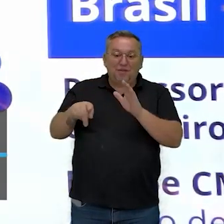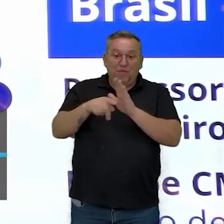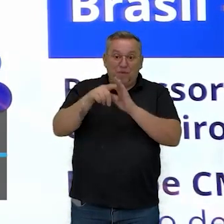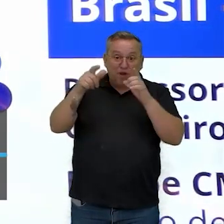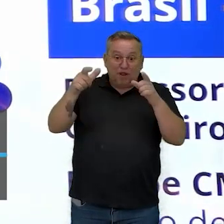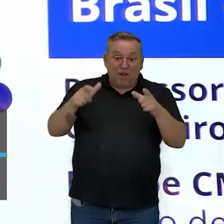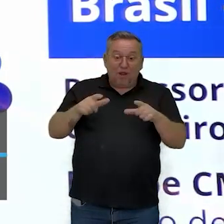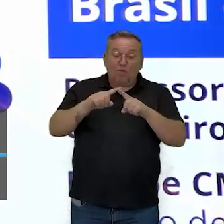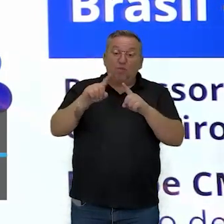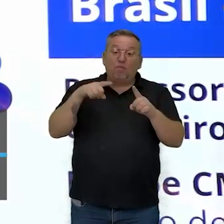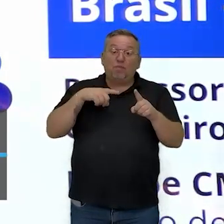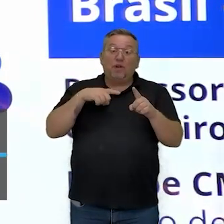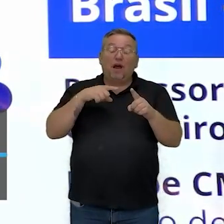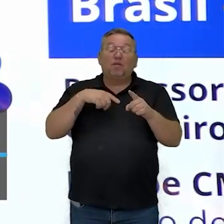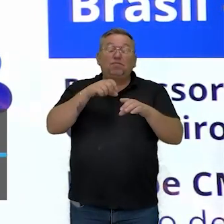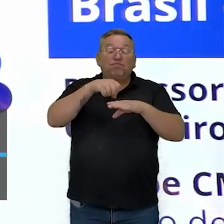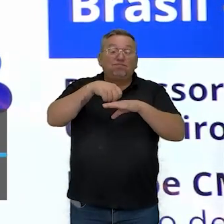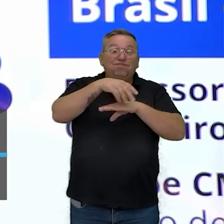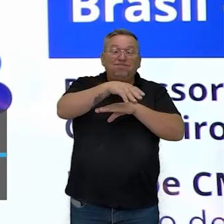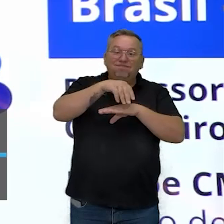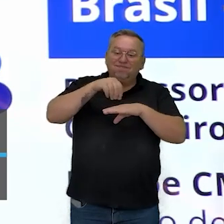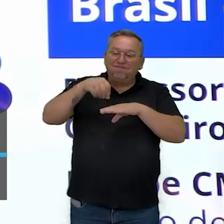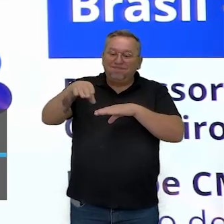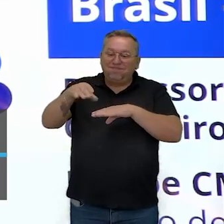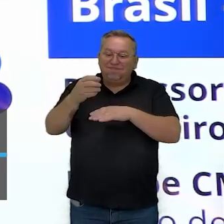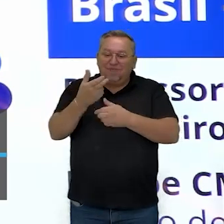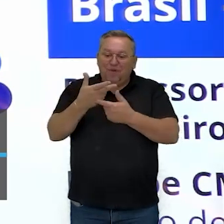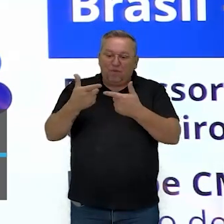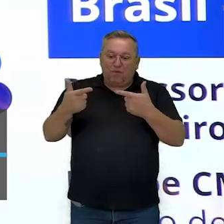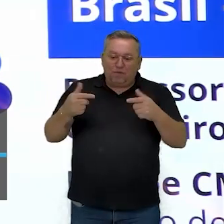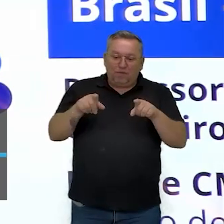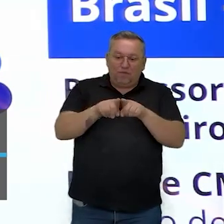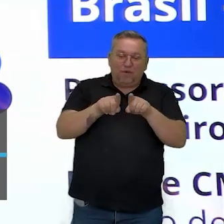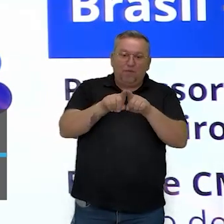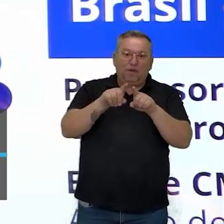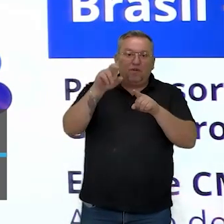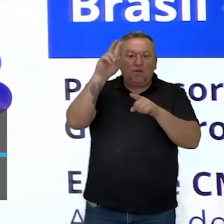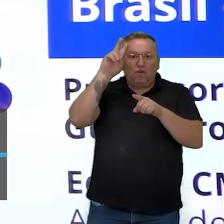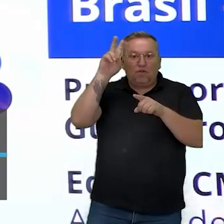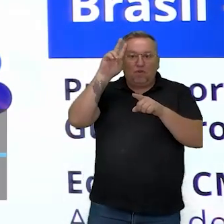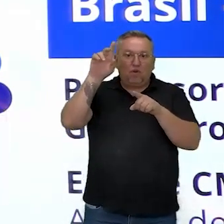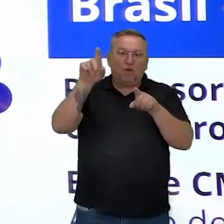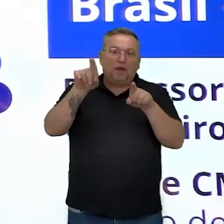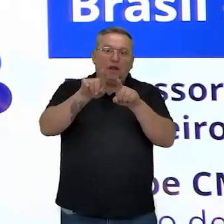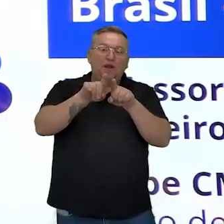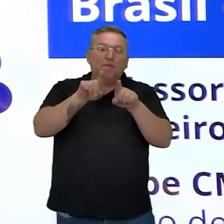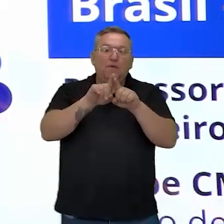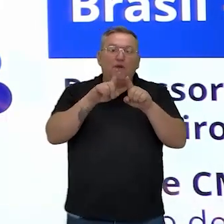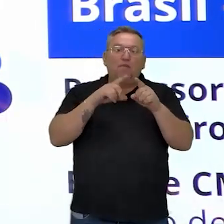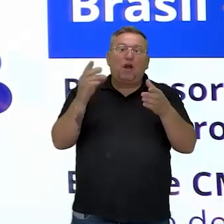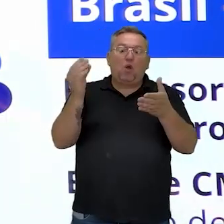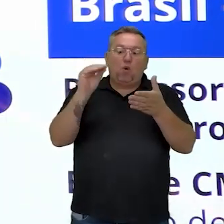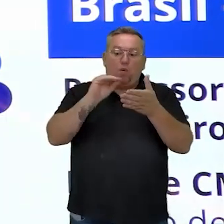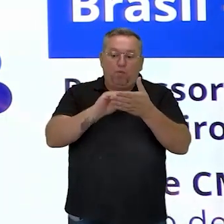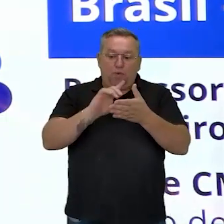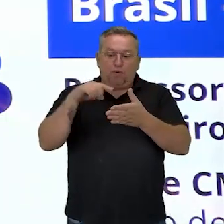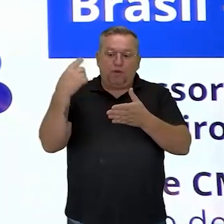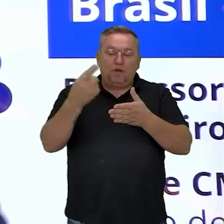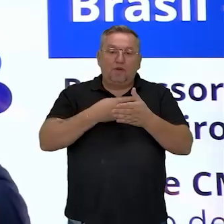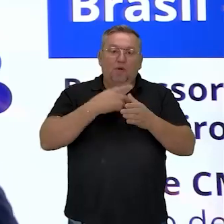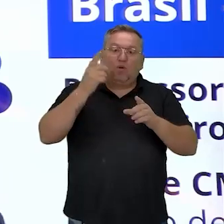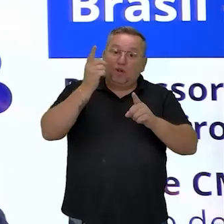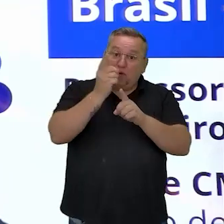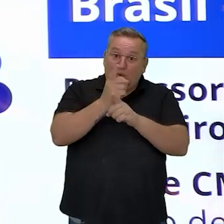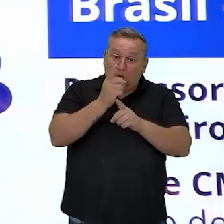área, para compartilhar com vocês alguns saberes de história. E para compor, esse nosso